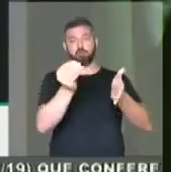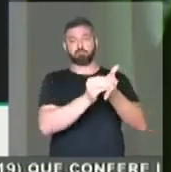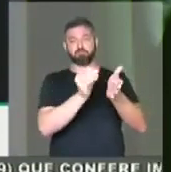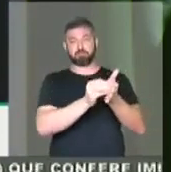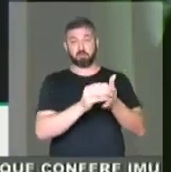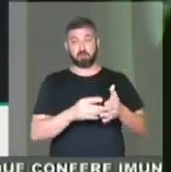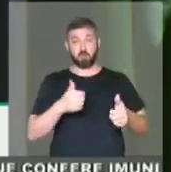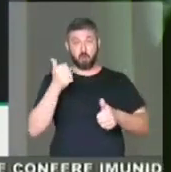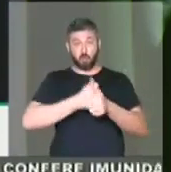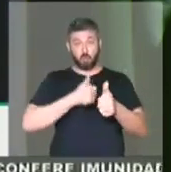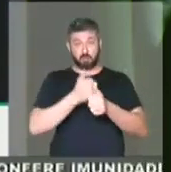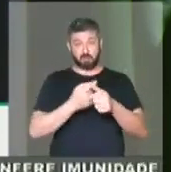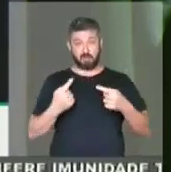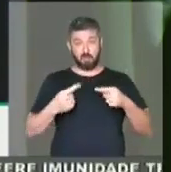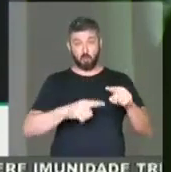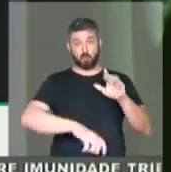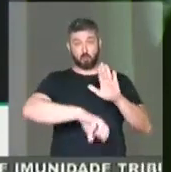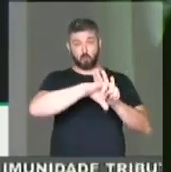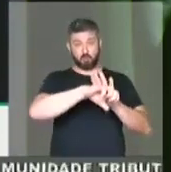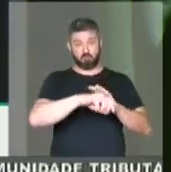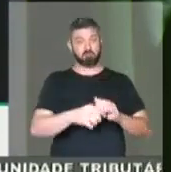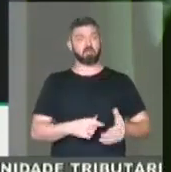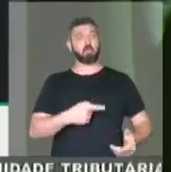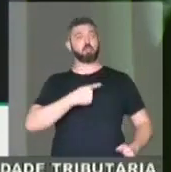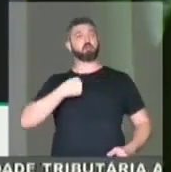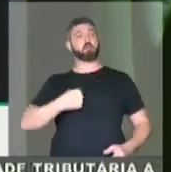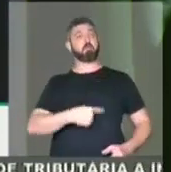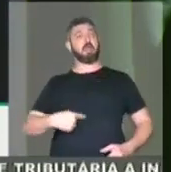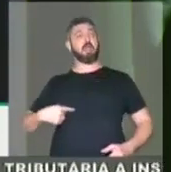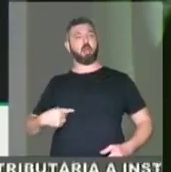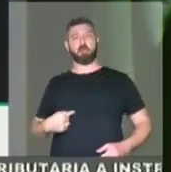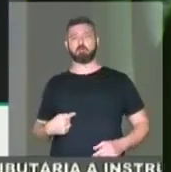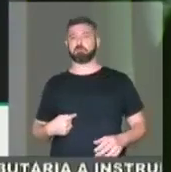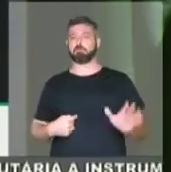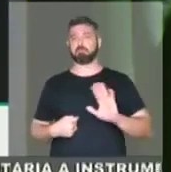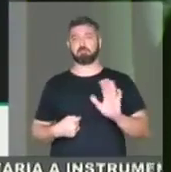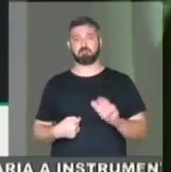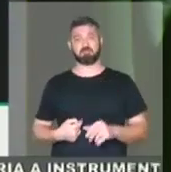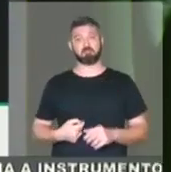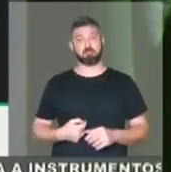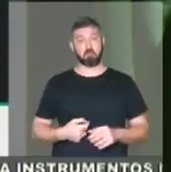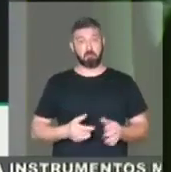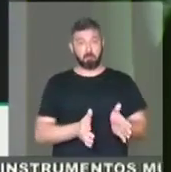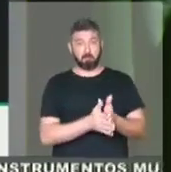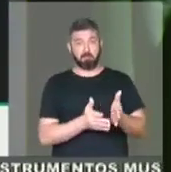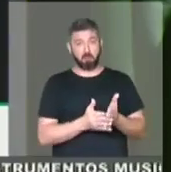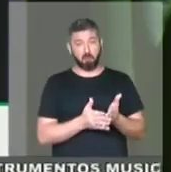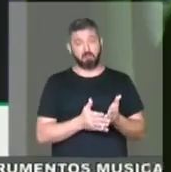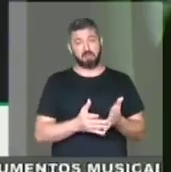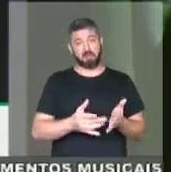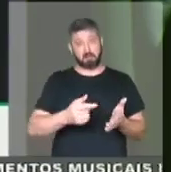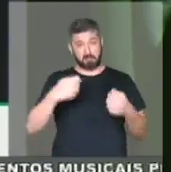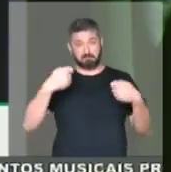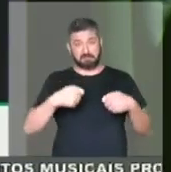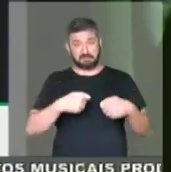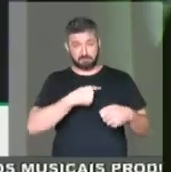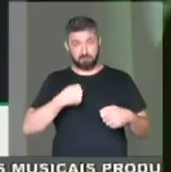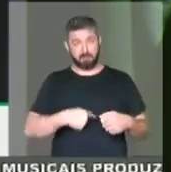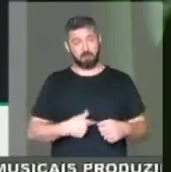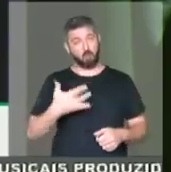ao crime não está nas mãos de nenhum super-herói. Infeliz do povo que precisa de heróis. Nós não